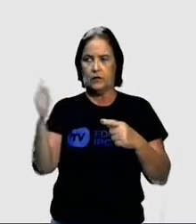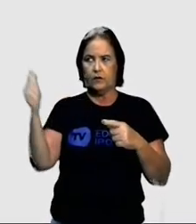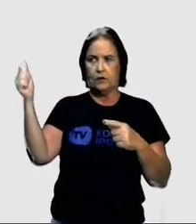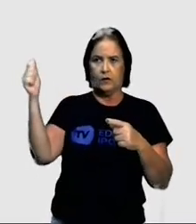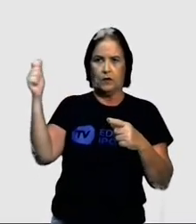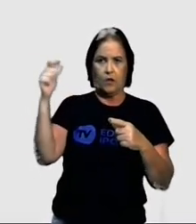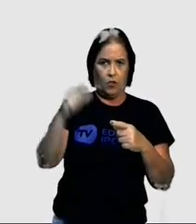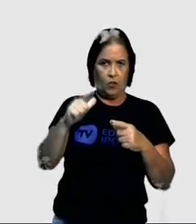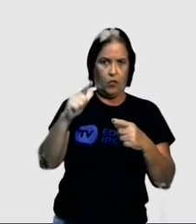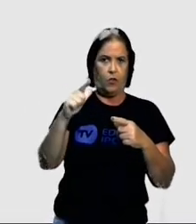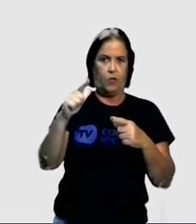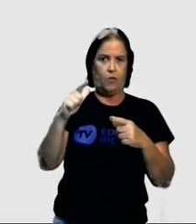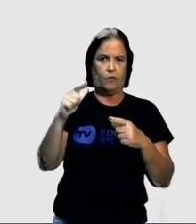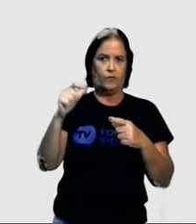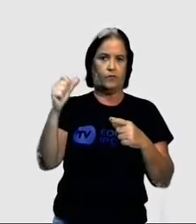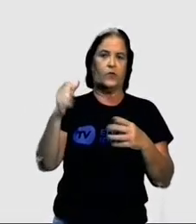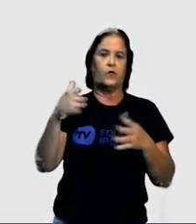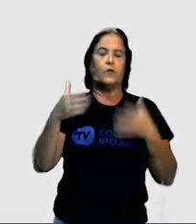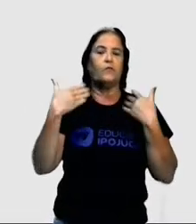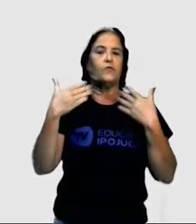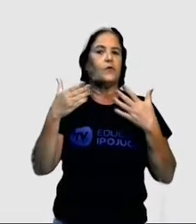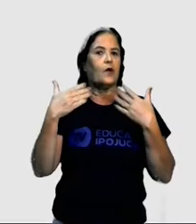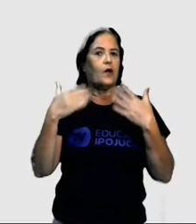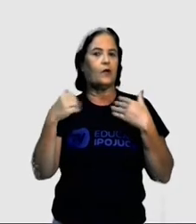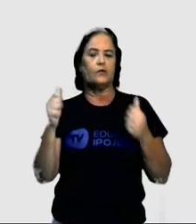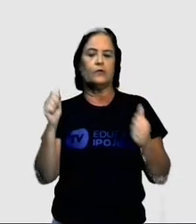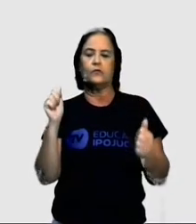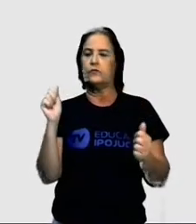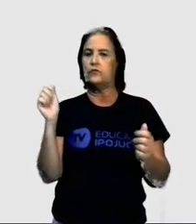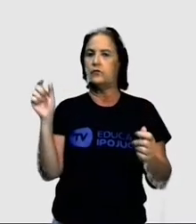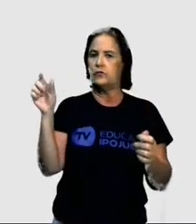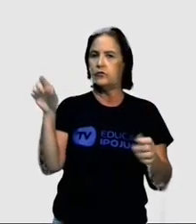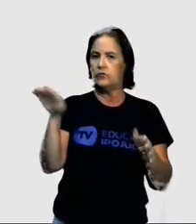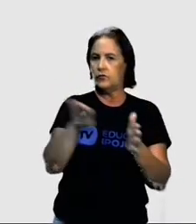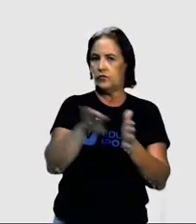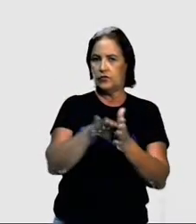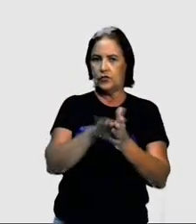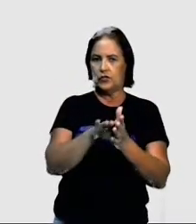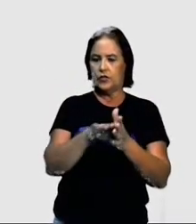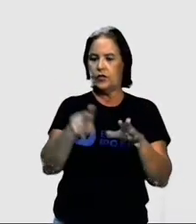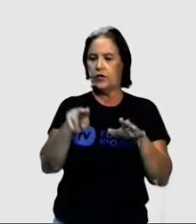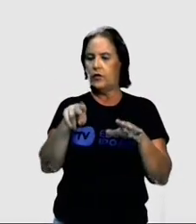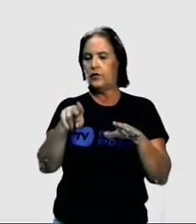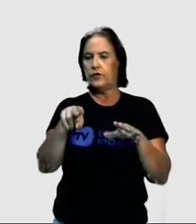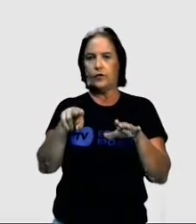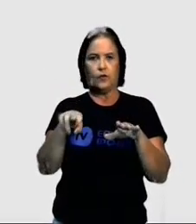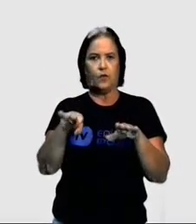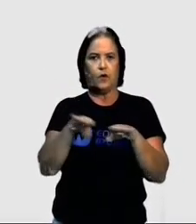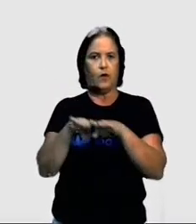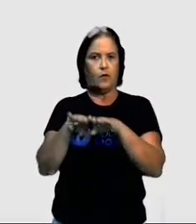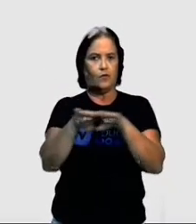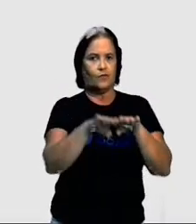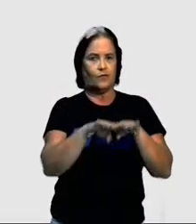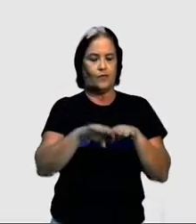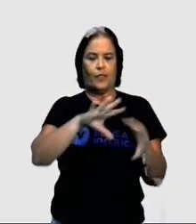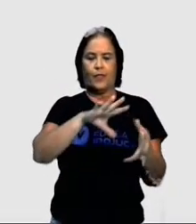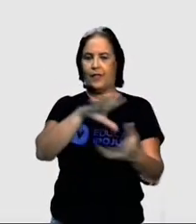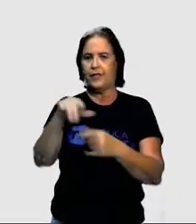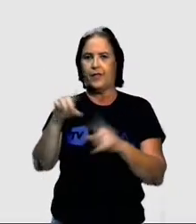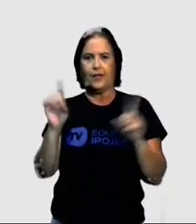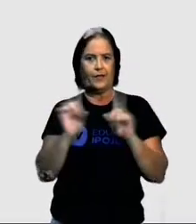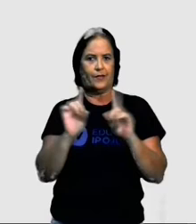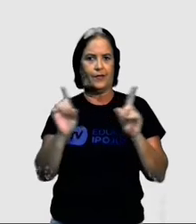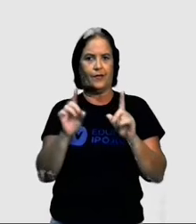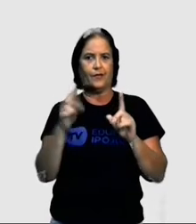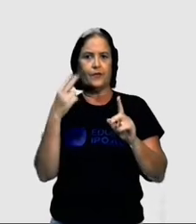Sol não chegam com a mesma intensidade em todos os locais da Terra. Como a gente vê aí na imagem,